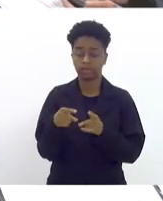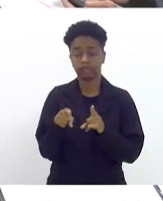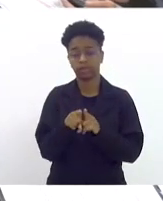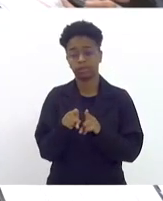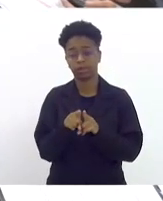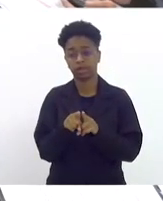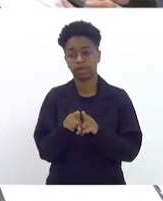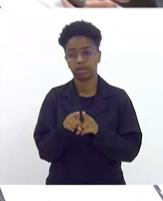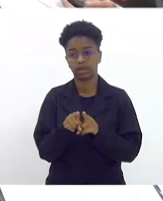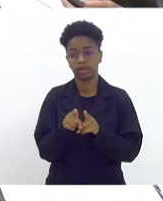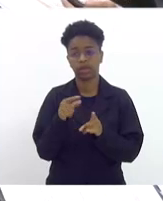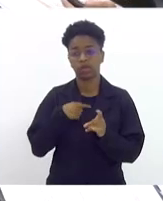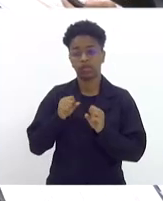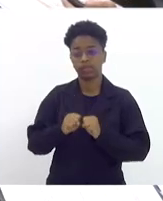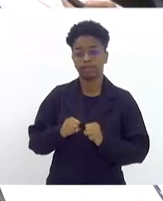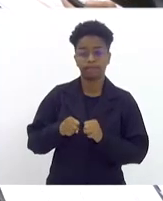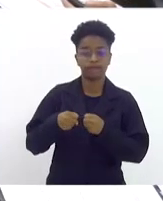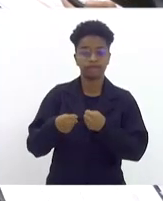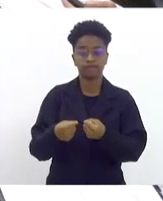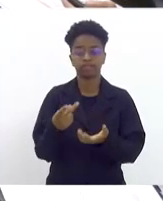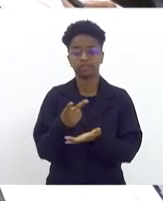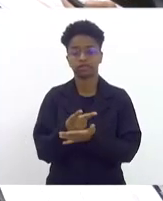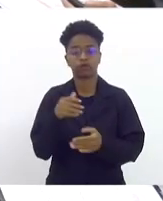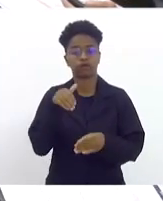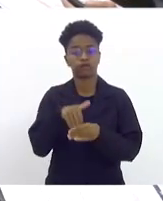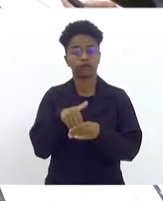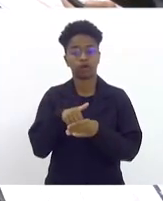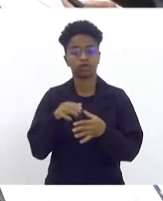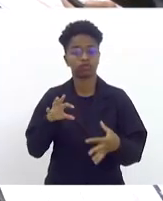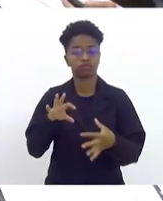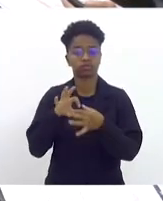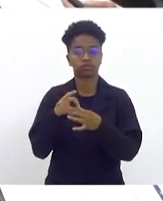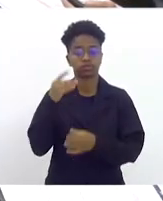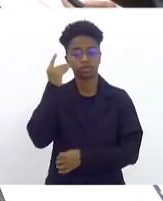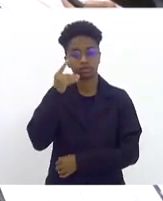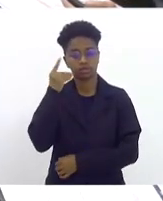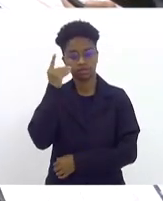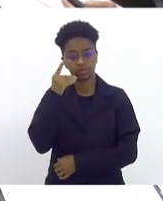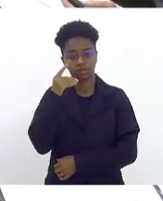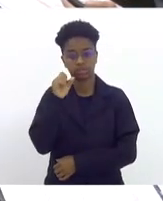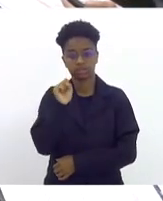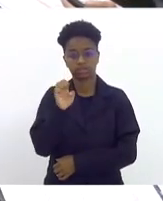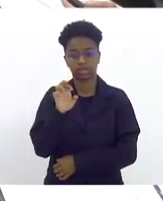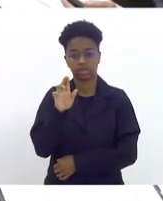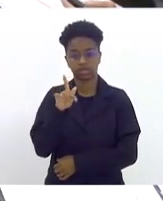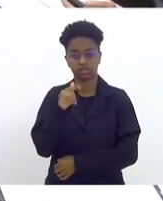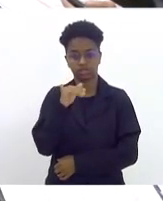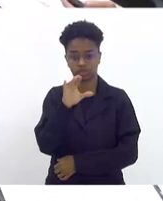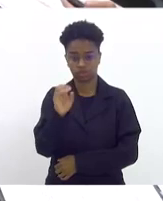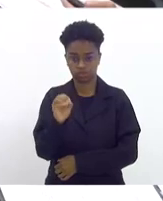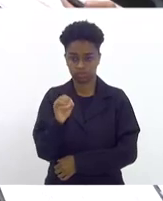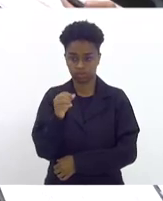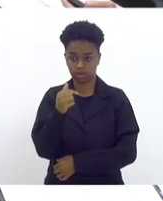eu sustento Tecnicamente o voto filiado ao do deputado Dr Serginho